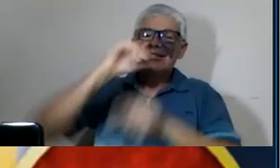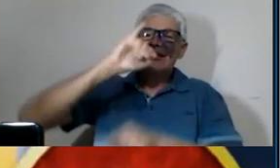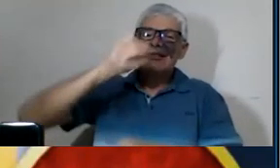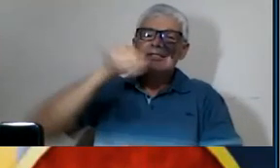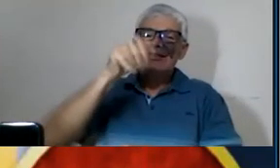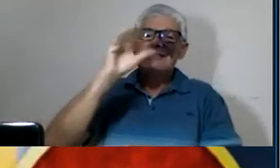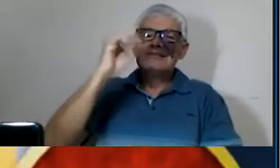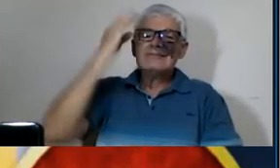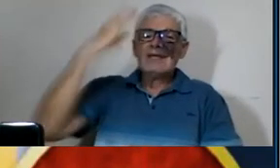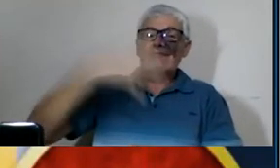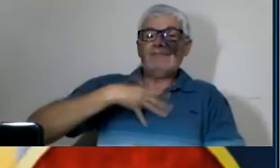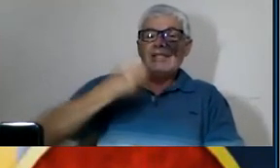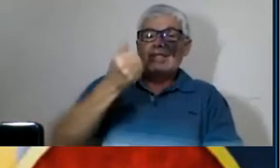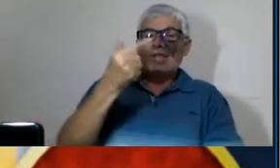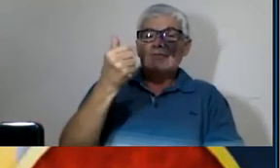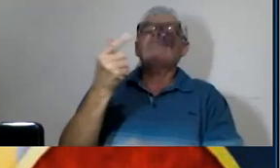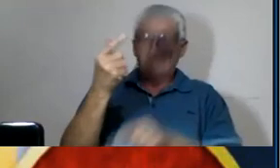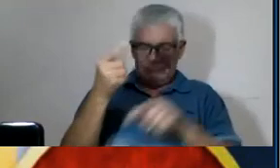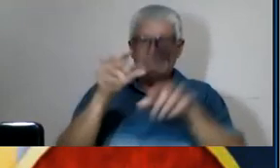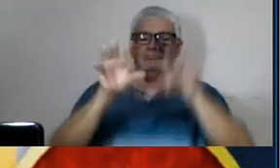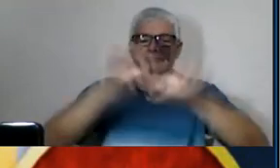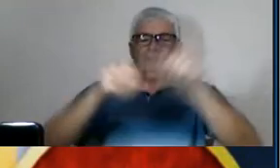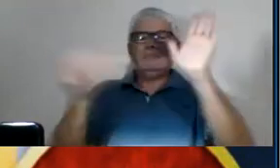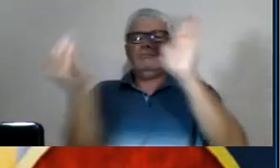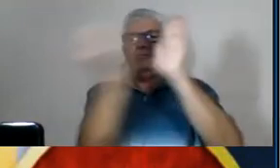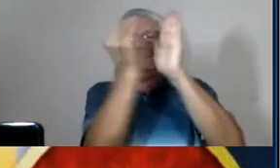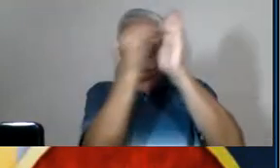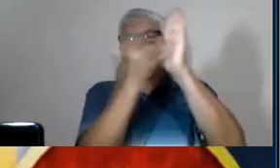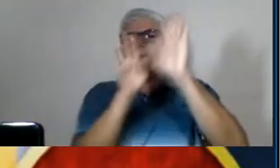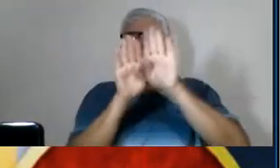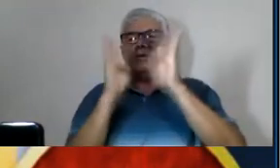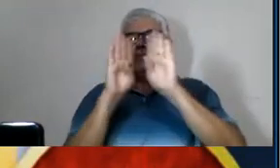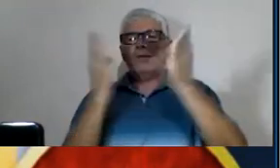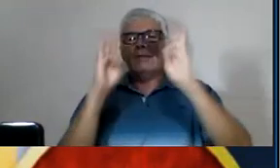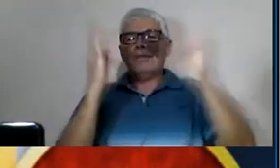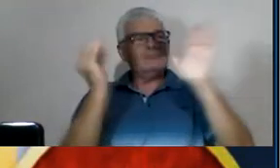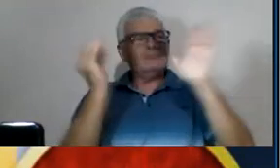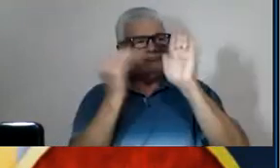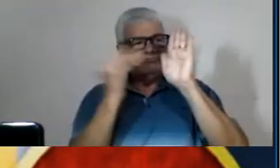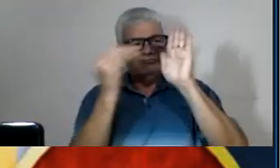É reincidência que fala, né, de câncer. Ele tinha